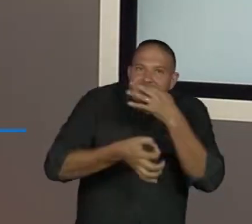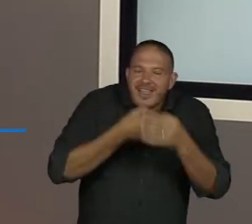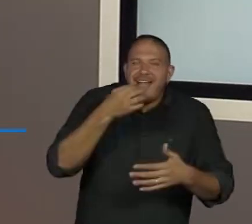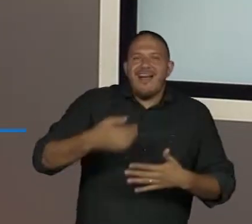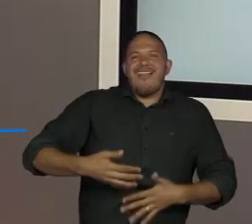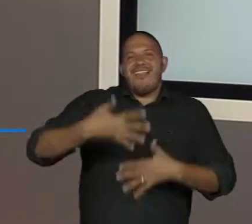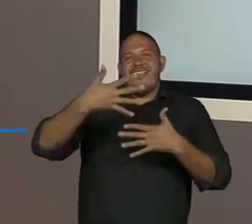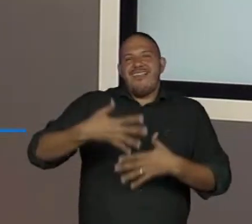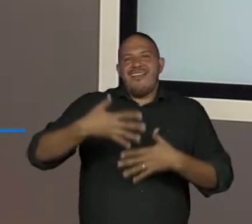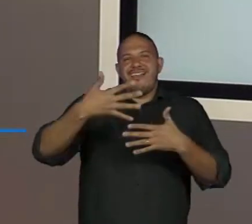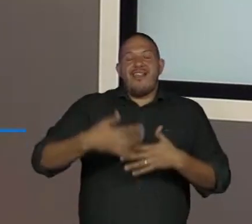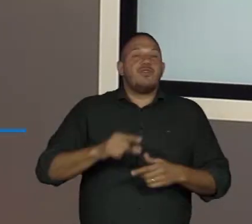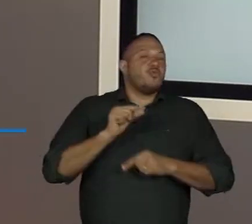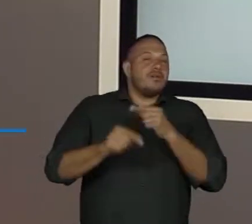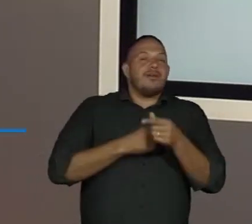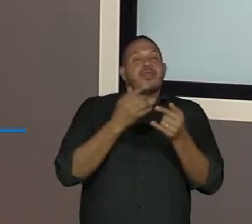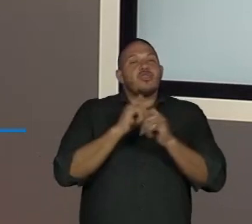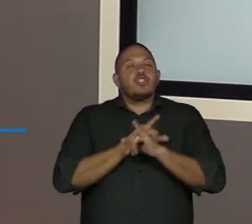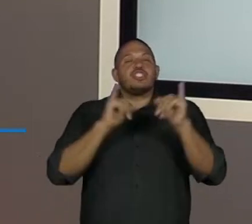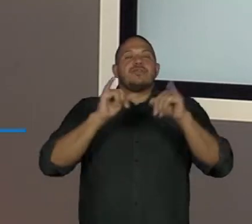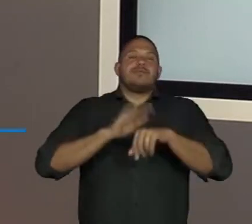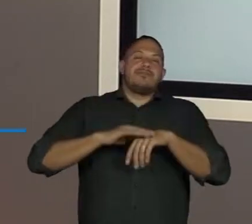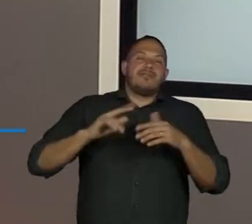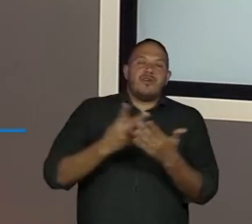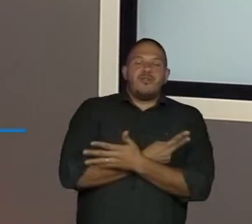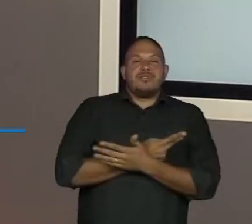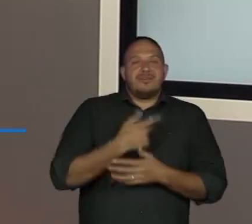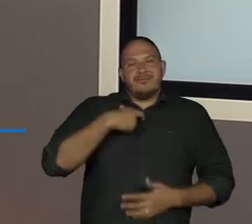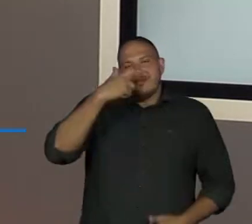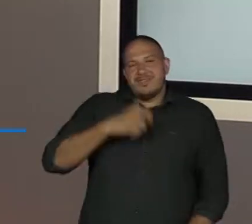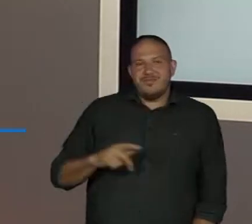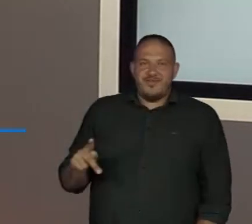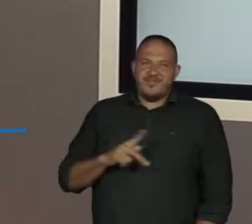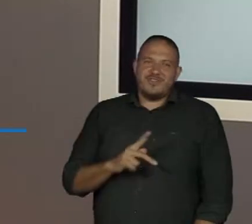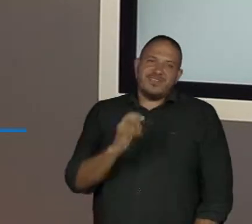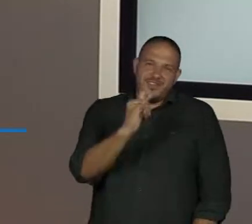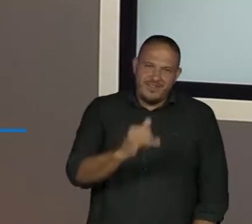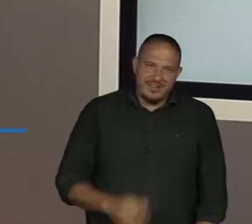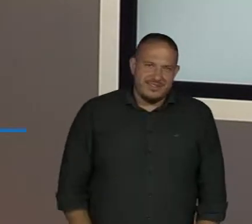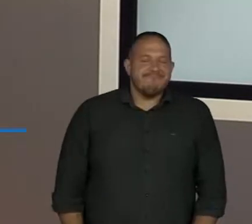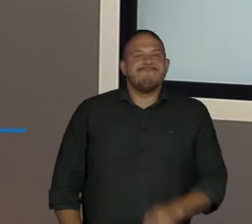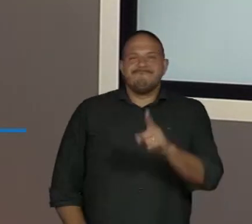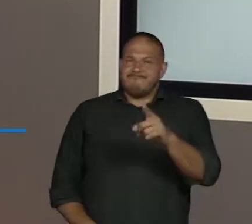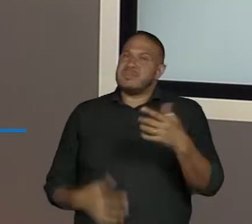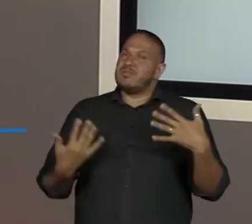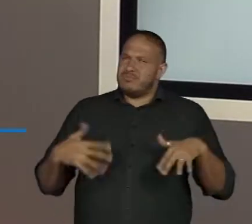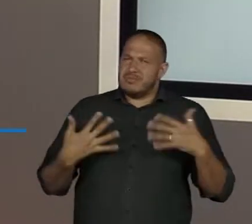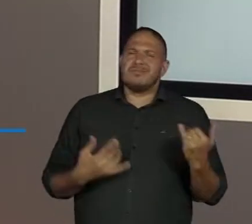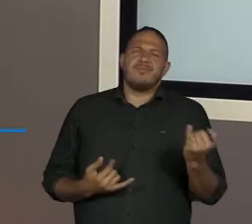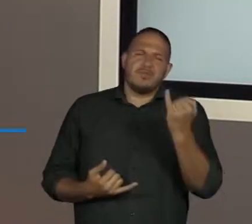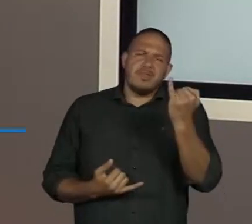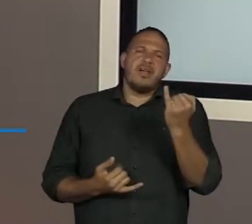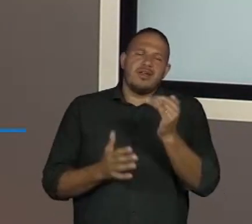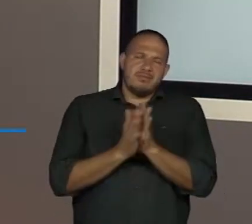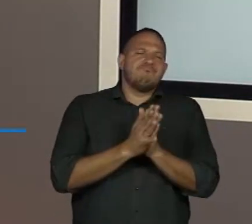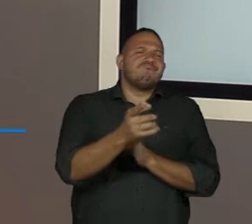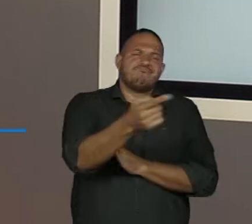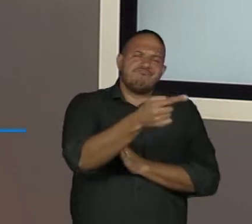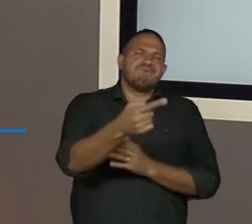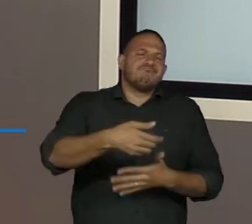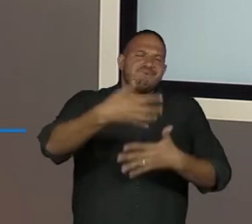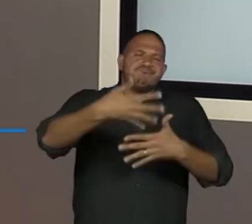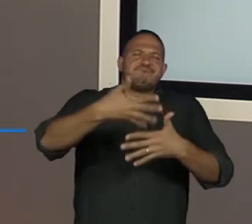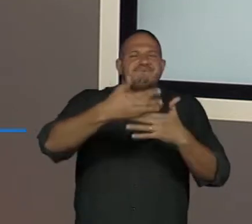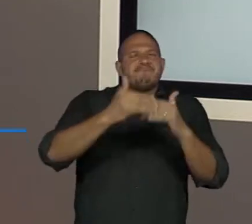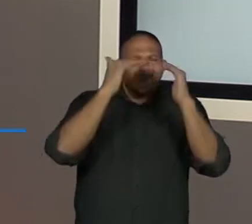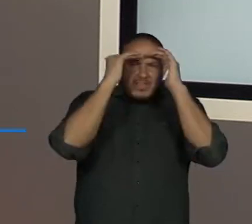participarem sobre as notícias que a professora está trazendo. Então, é muito importante essa participação respeitosa que vocês estão